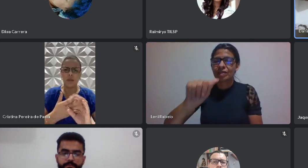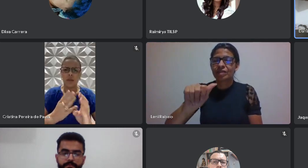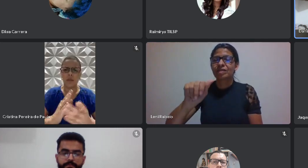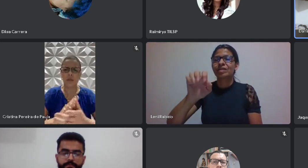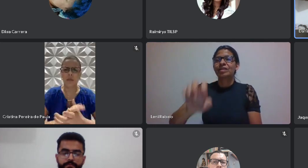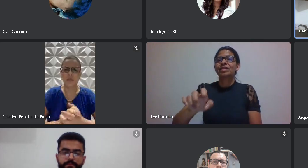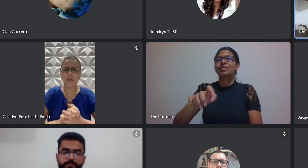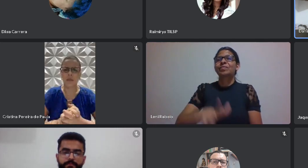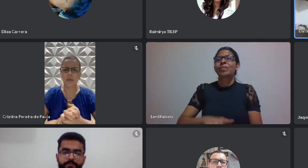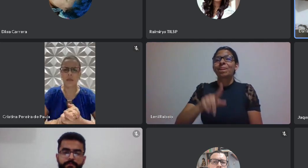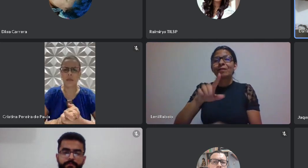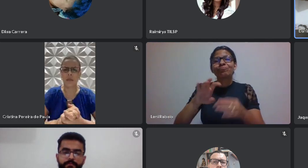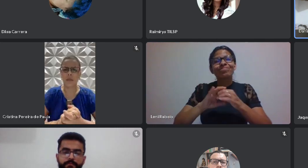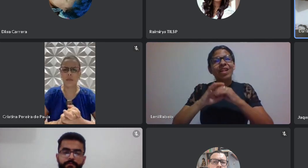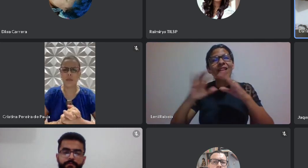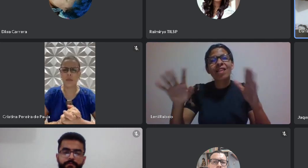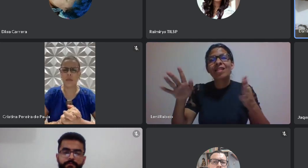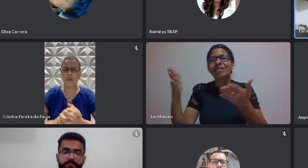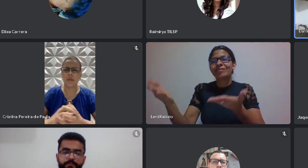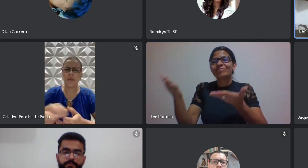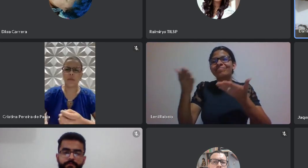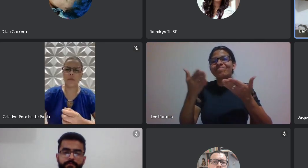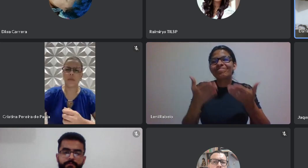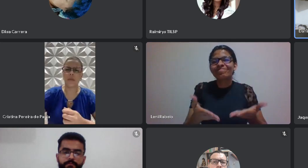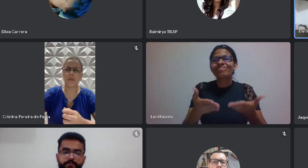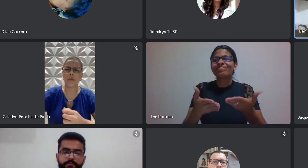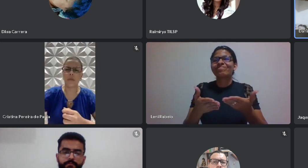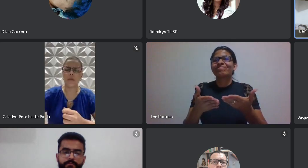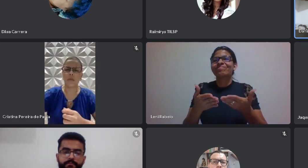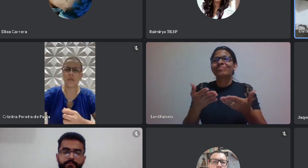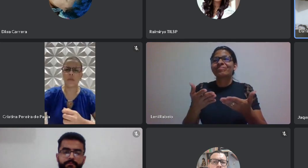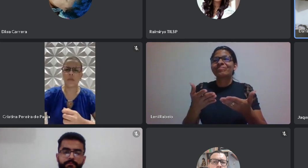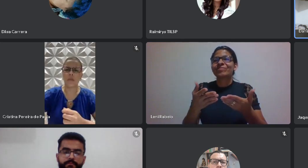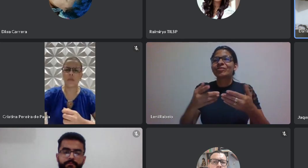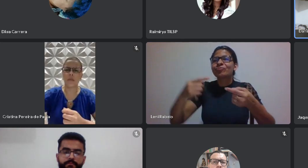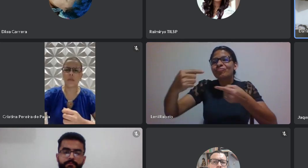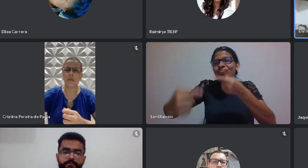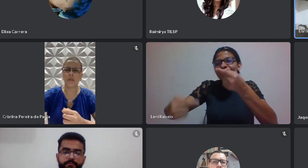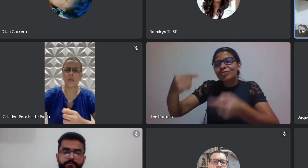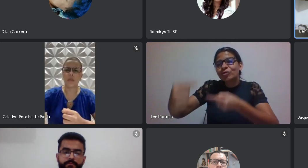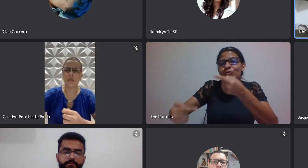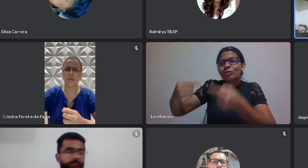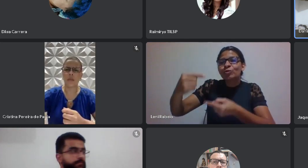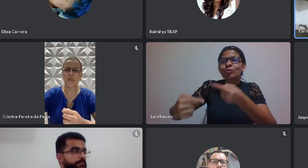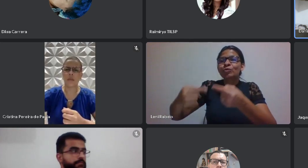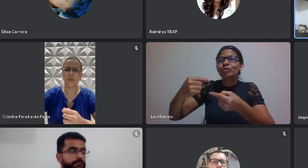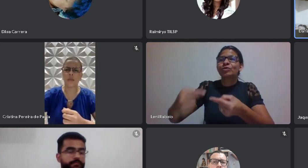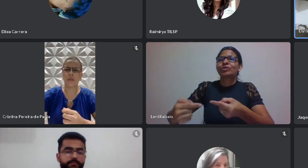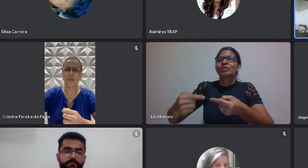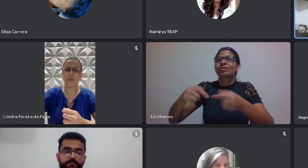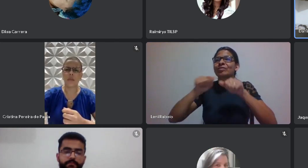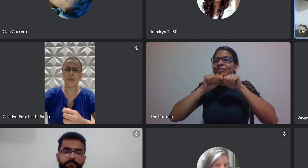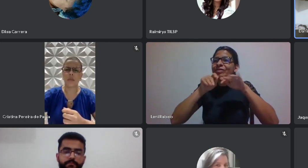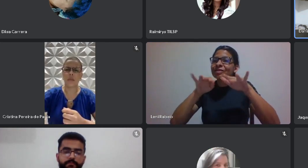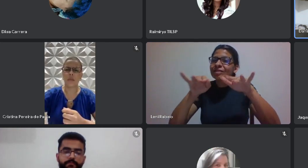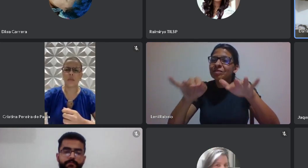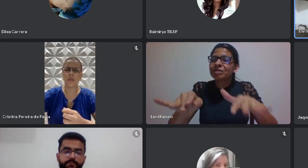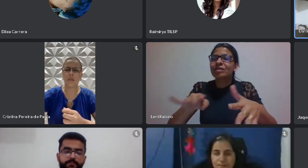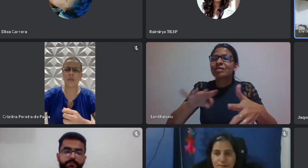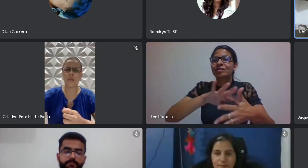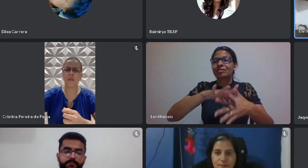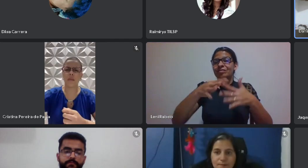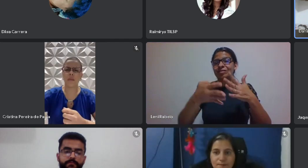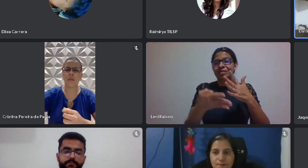com a gente aqui hoje, neste momento de comemoração e de discussão, de divulgação ainda sobre a língua brasileira de sinais,